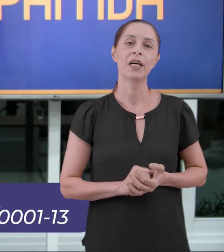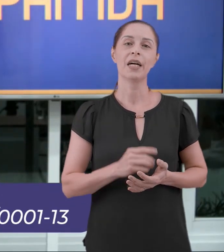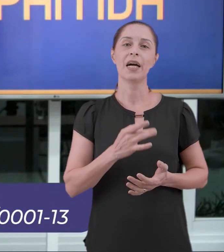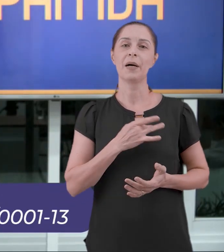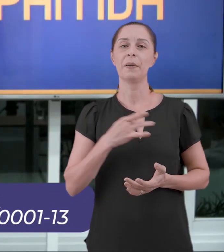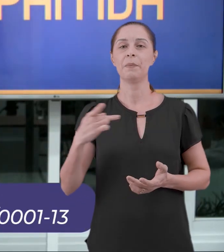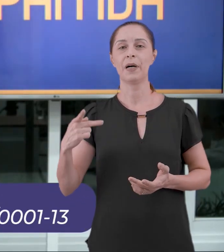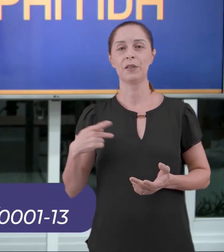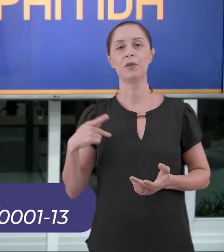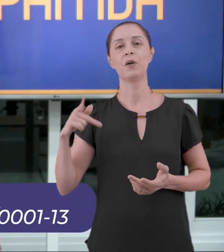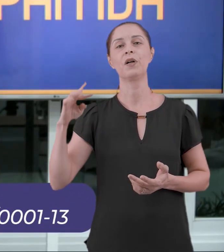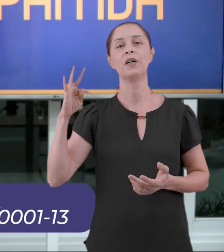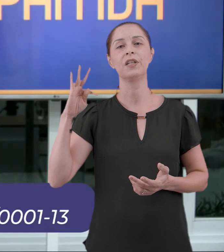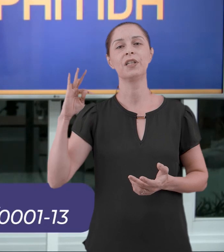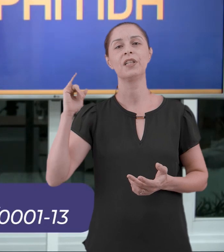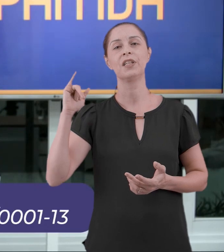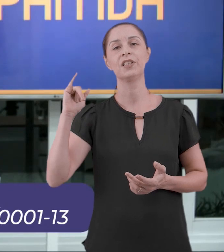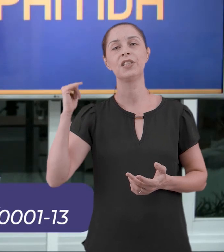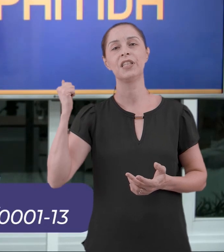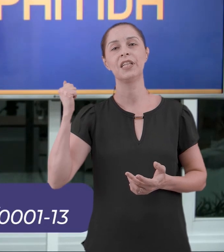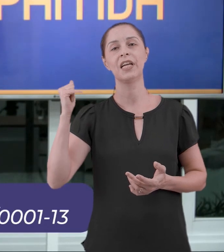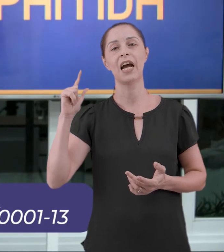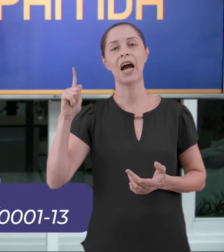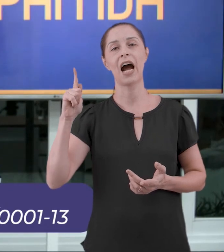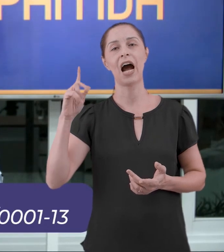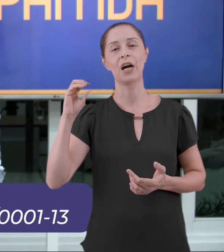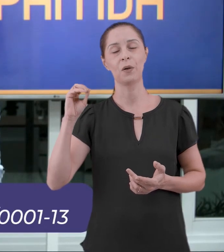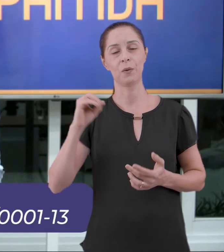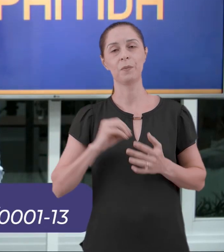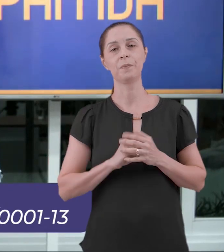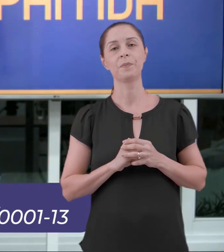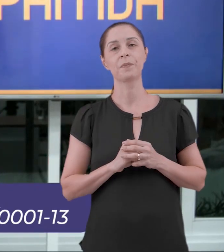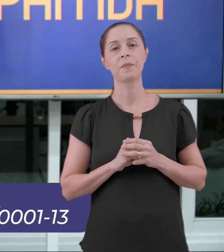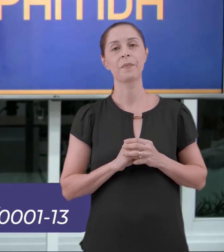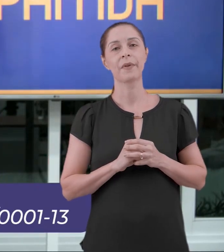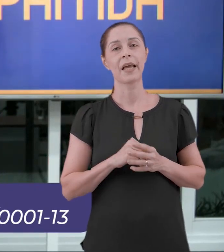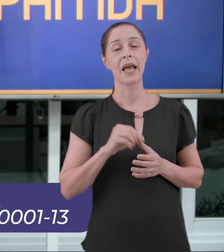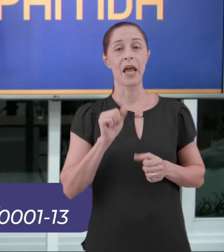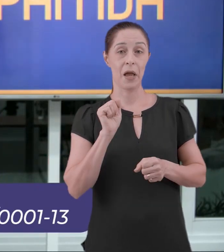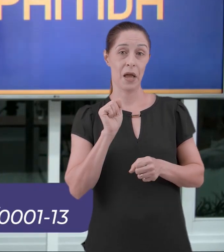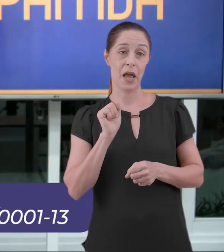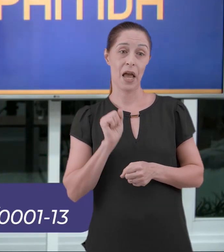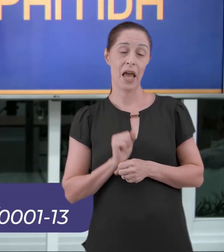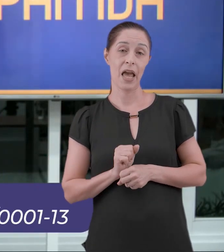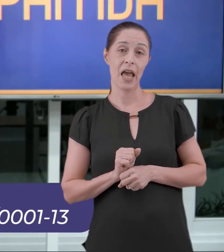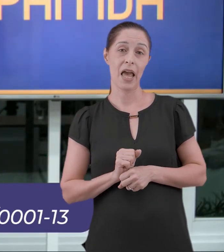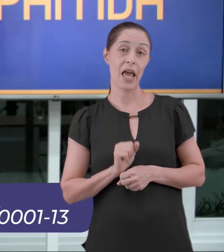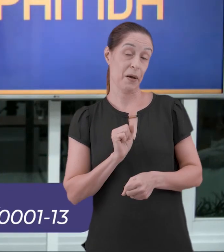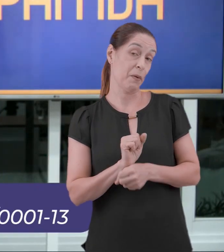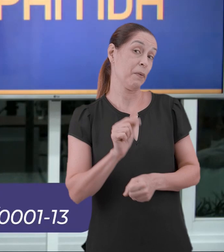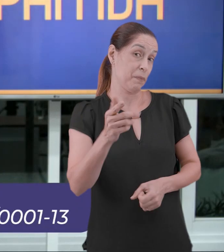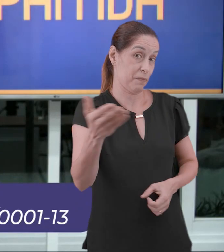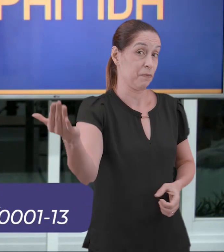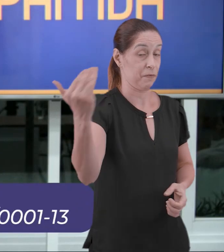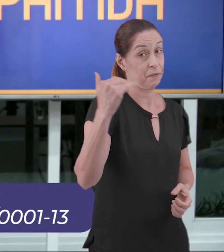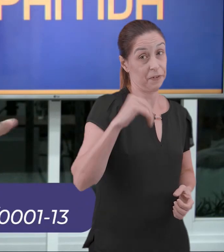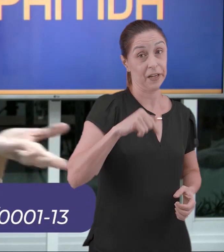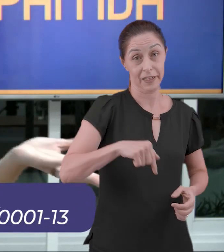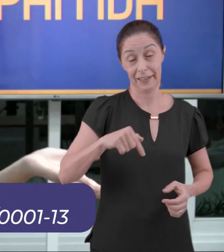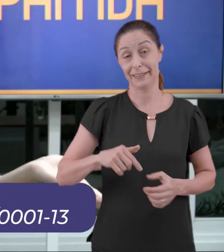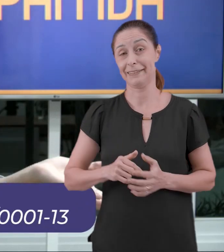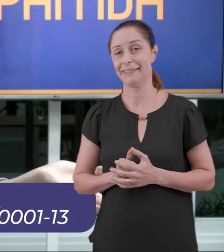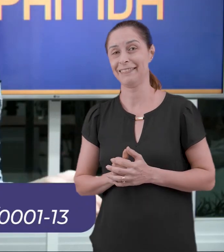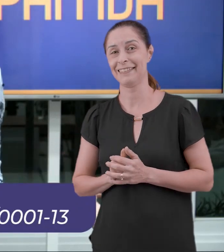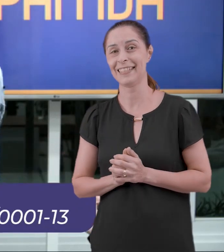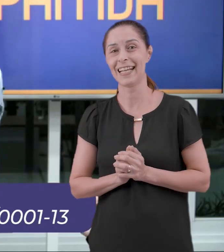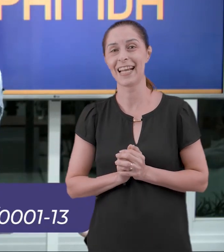Tiago Henrique, e eu espero por você. Lembrando que a programação da IPPTV continua 24 horas online, então você não